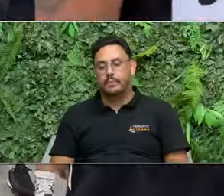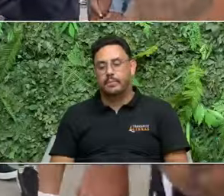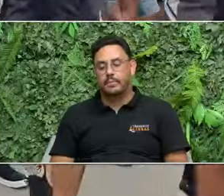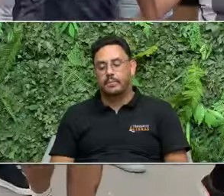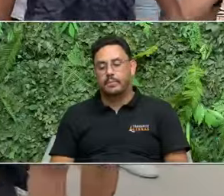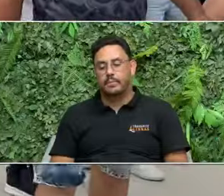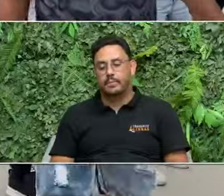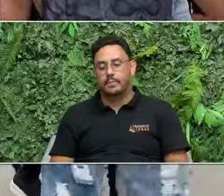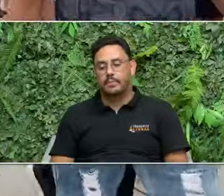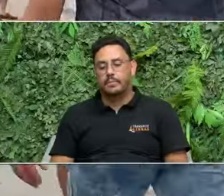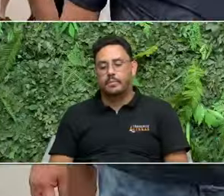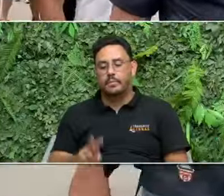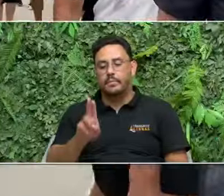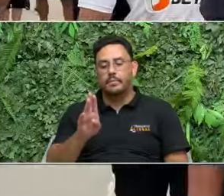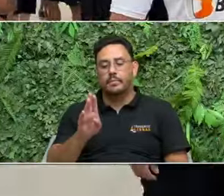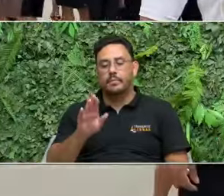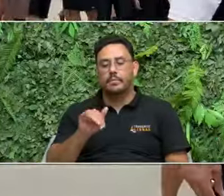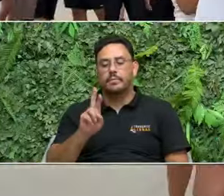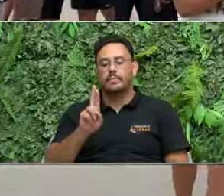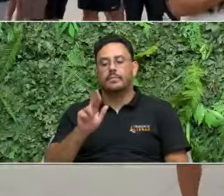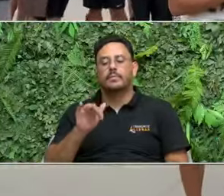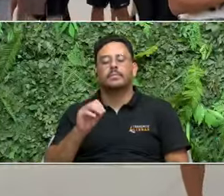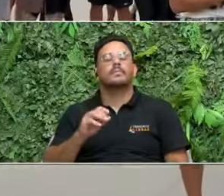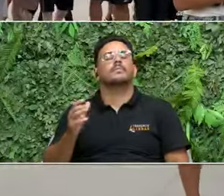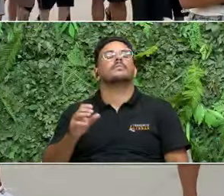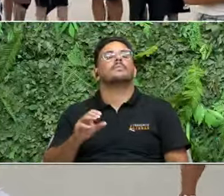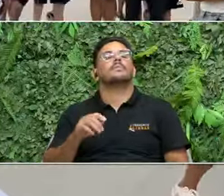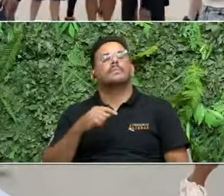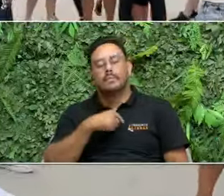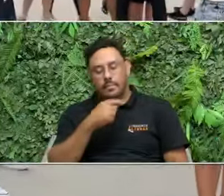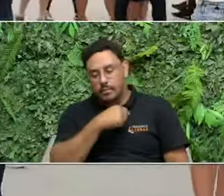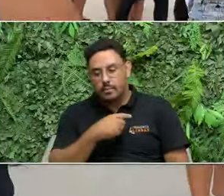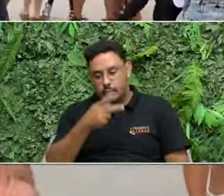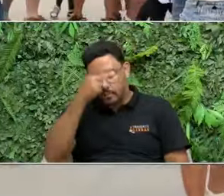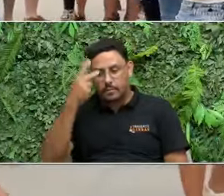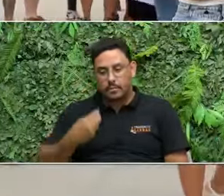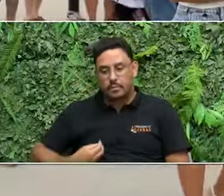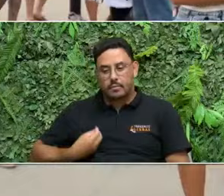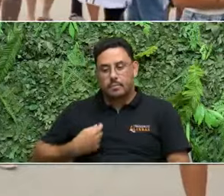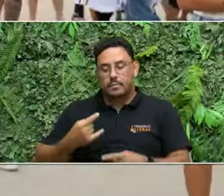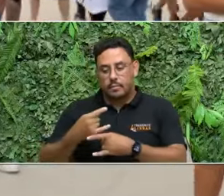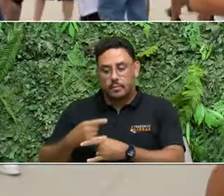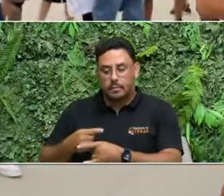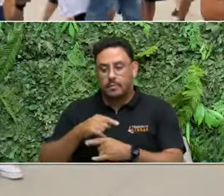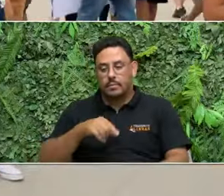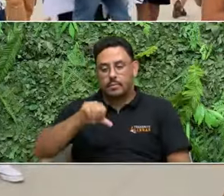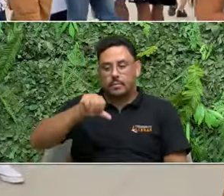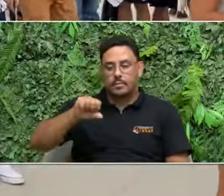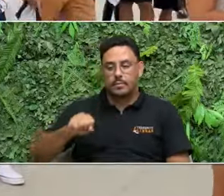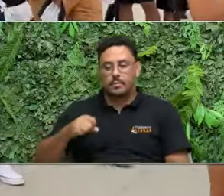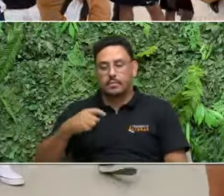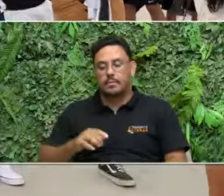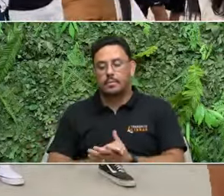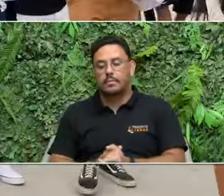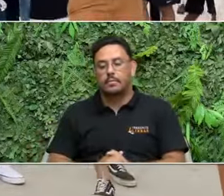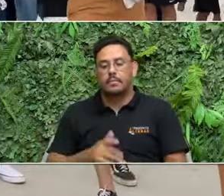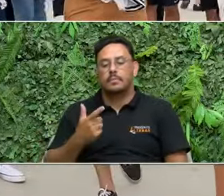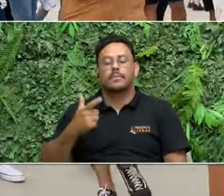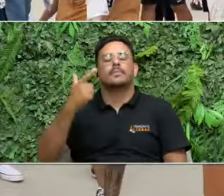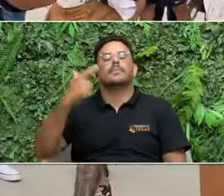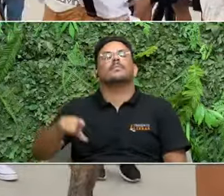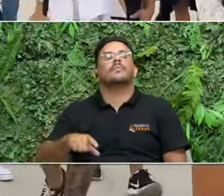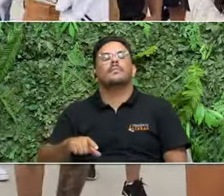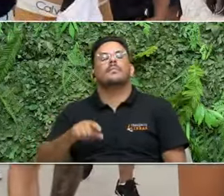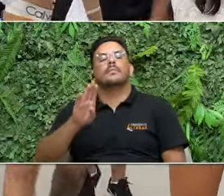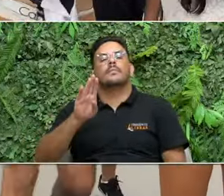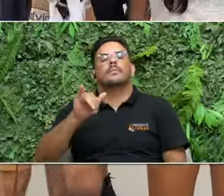Rubens ralho salve salve meu povo bonito ao vivo aqui na rede 98 Mais uma do